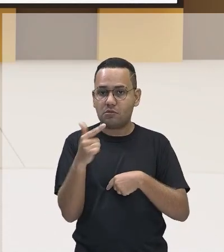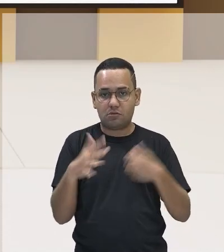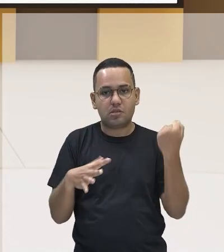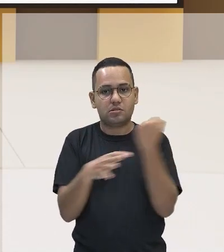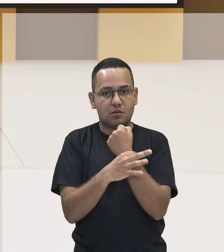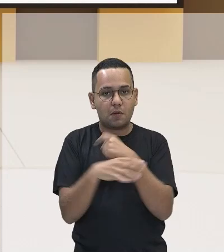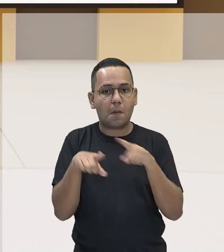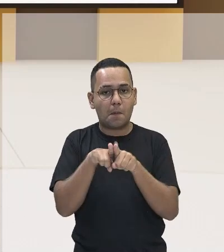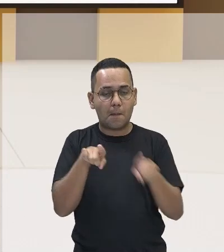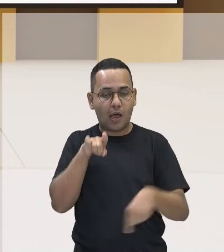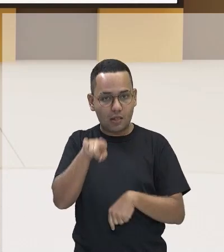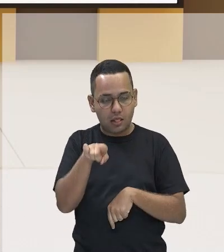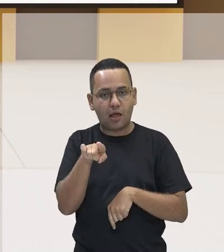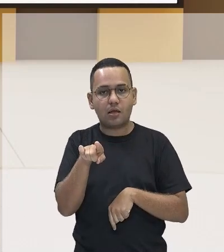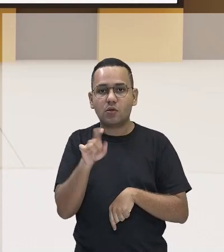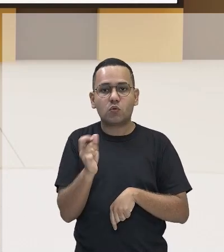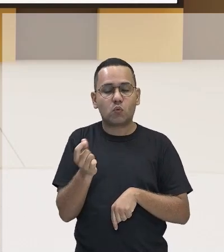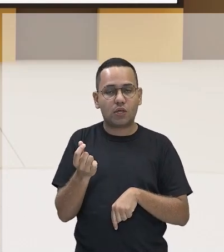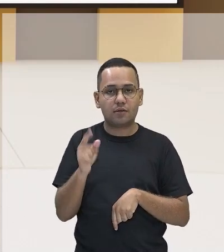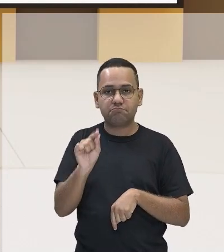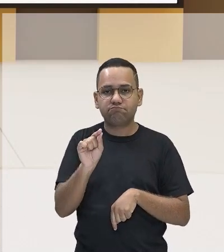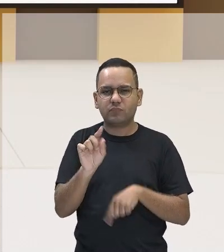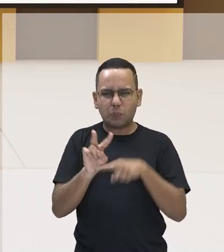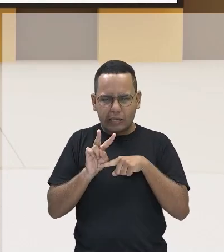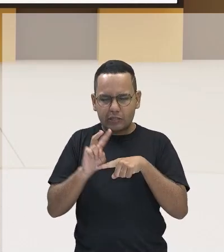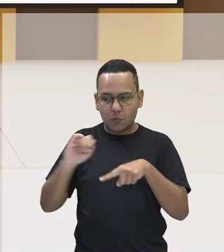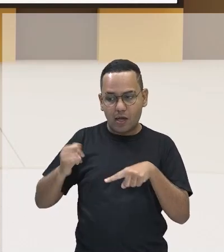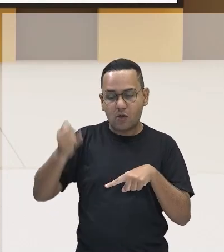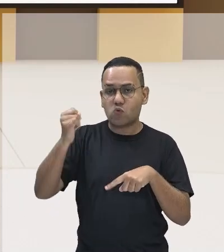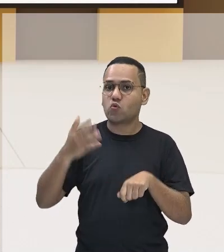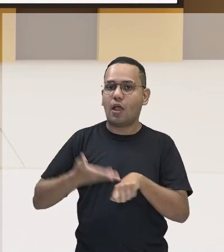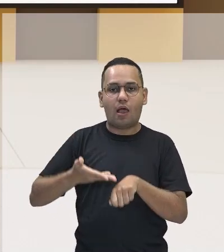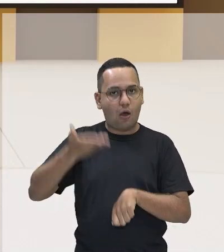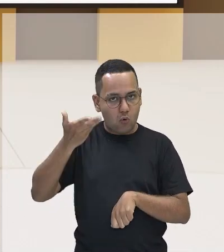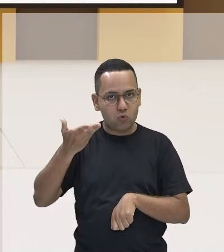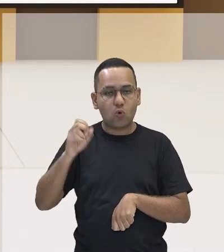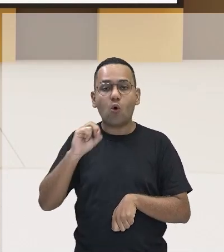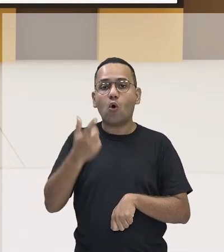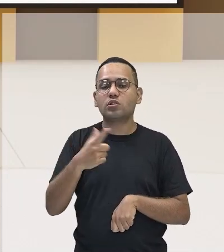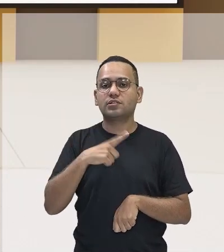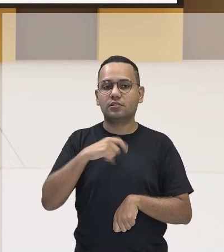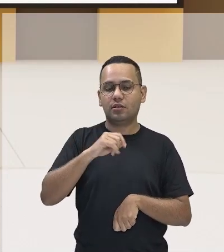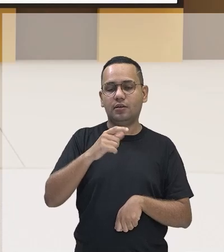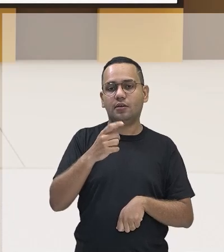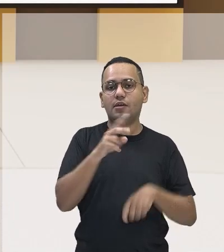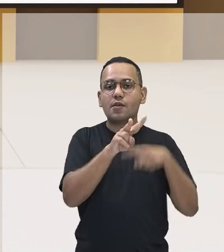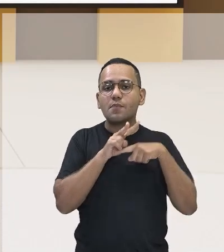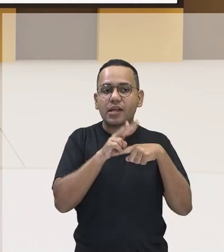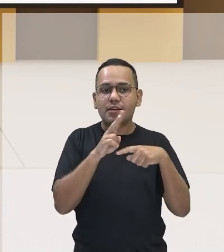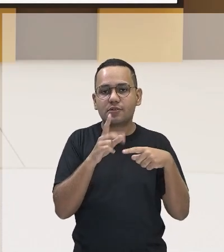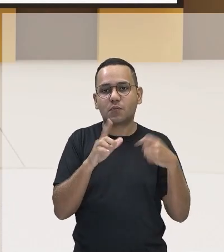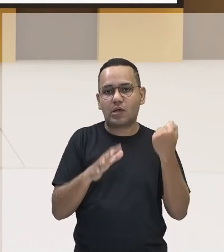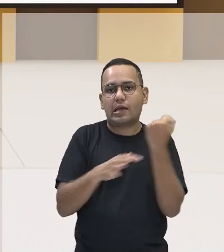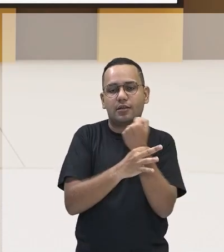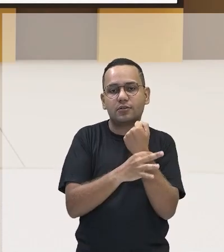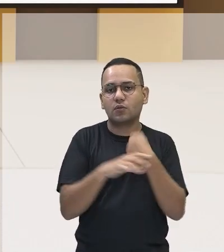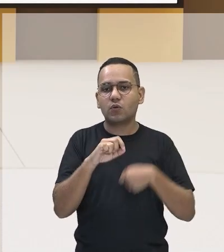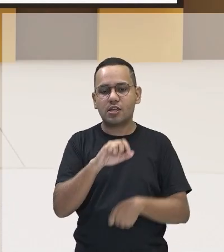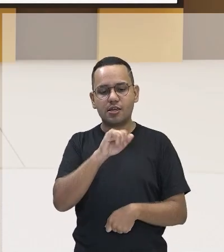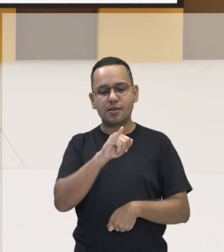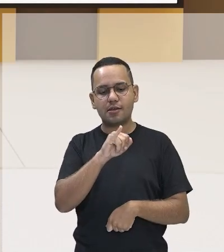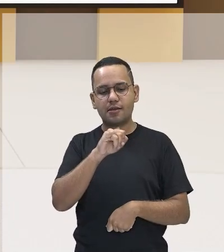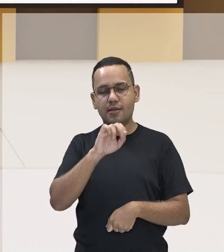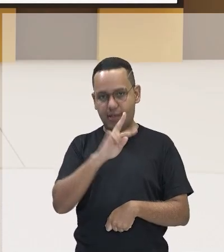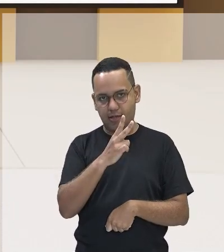desses empréstimos, elas são mais altas do que empréstimos garantidos, como, por exemplo, as hipotecas. A gente também pode aqui levar